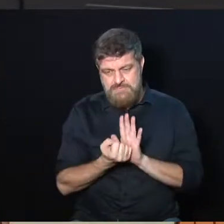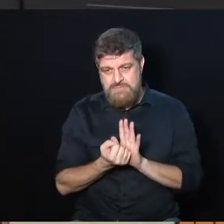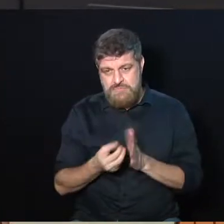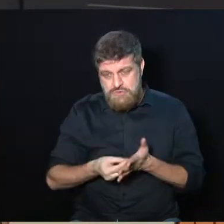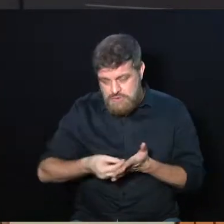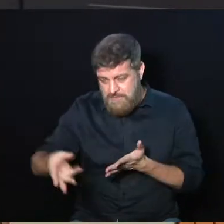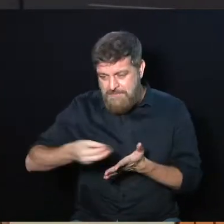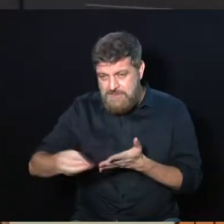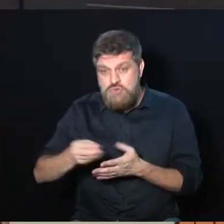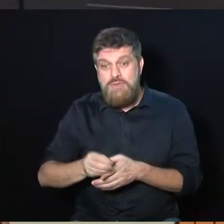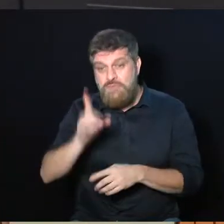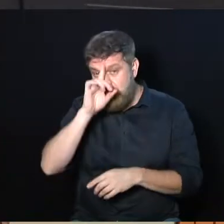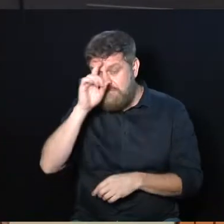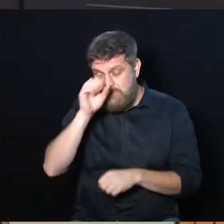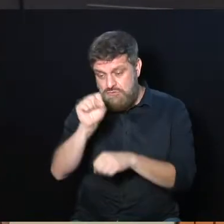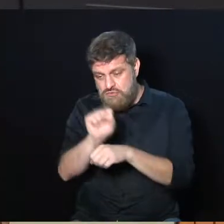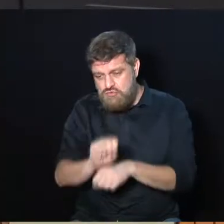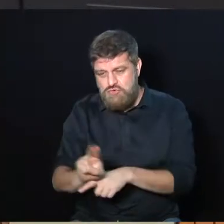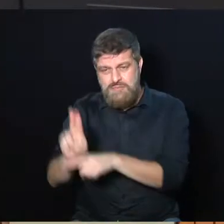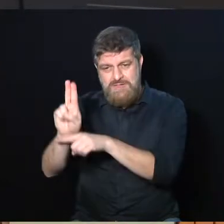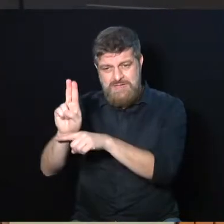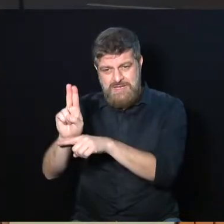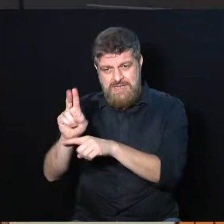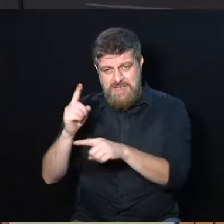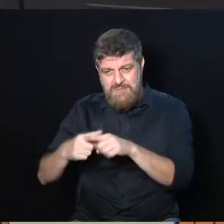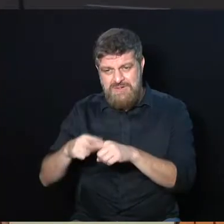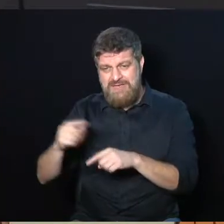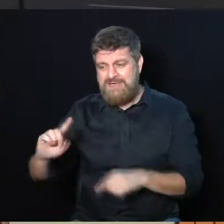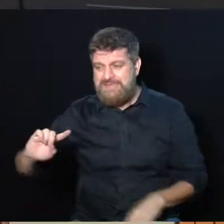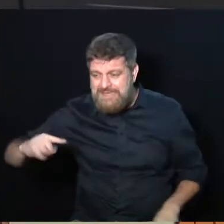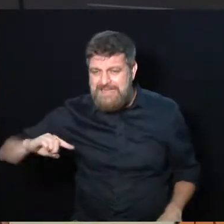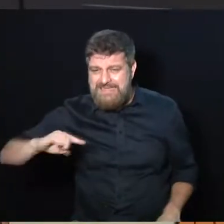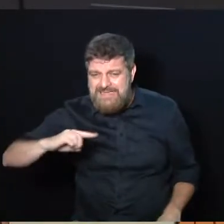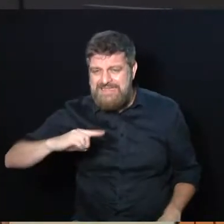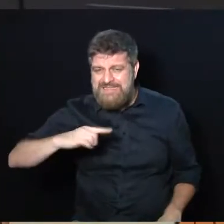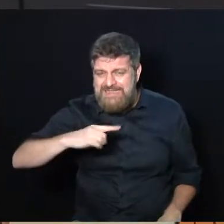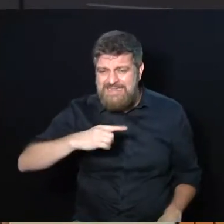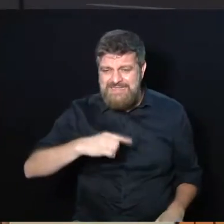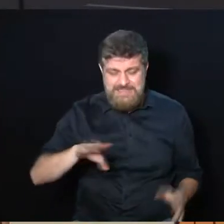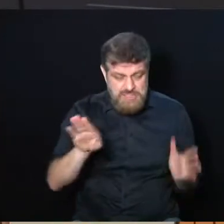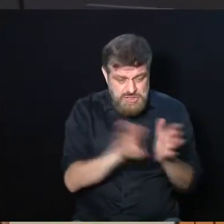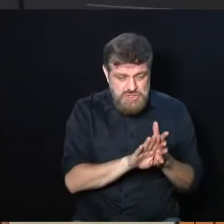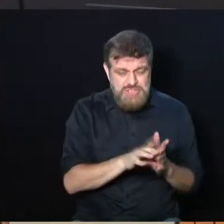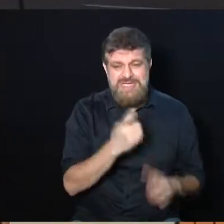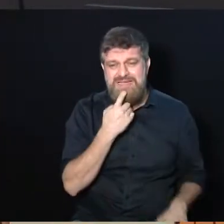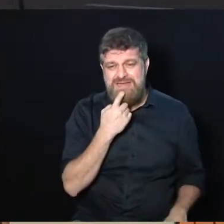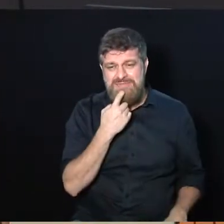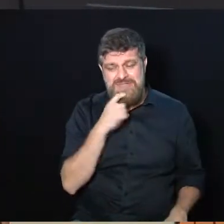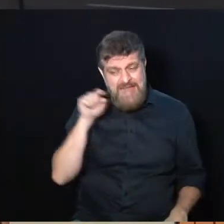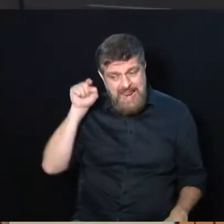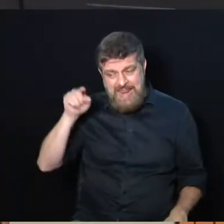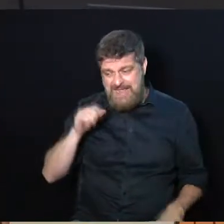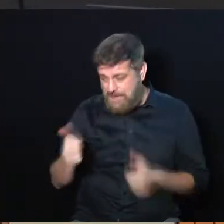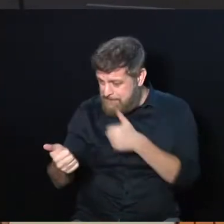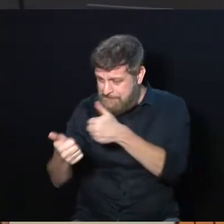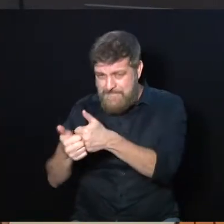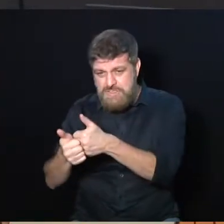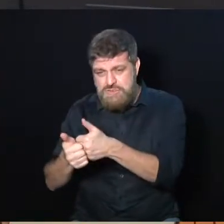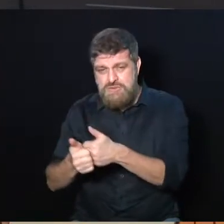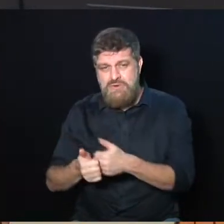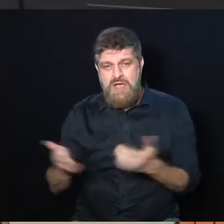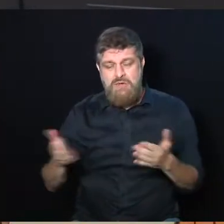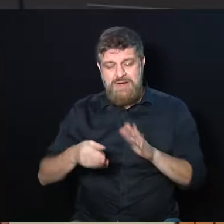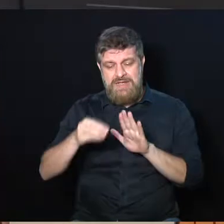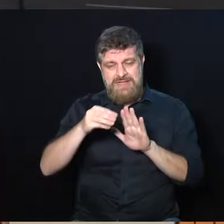a gente achava que era importante por causa do tempo que levava para vir de Americana e de outros serviços. Agora está tendo uma norma nova no Estado